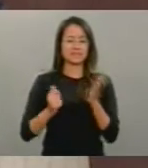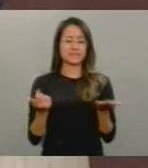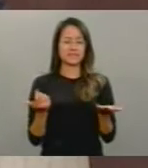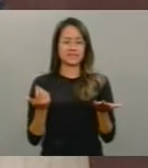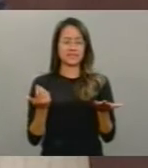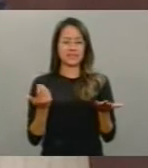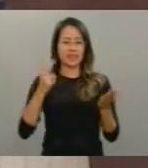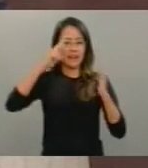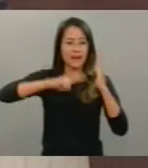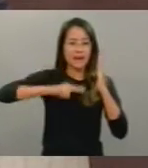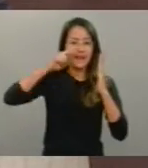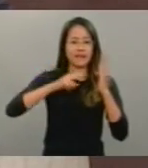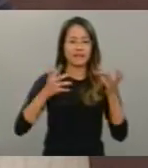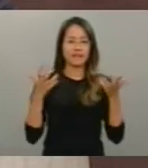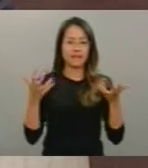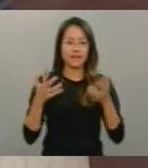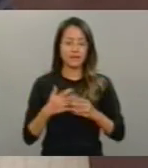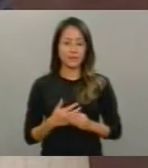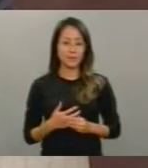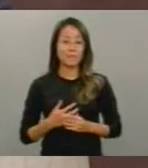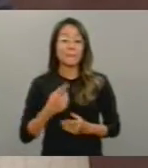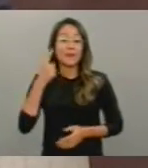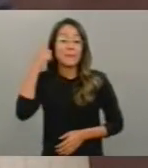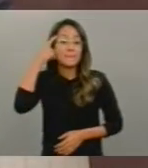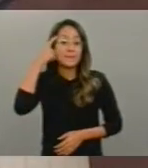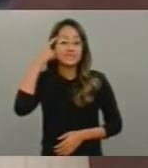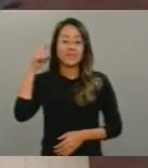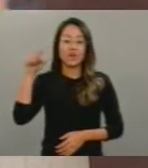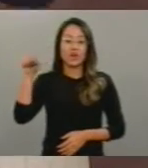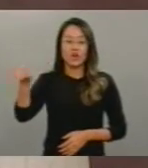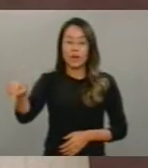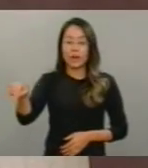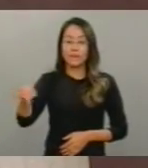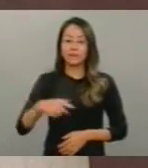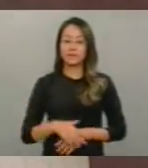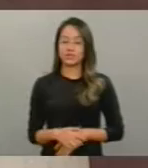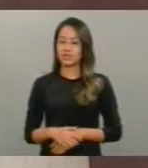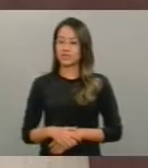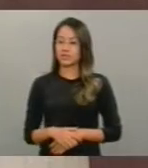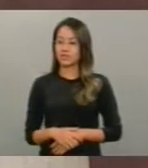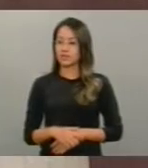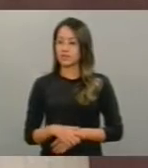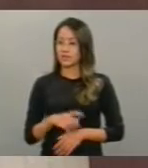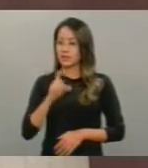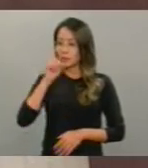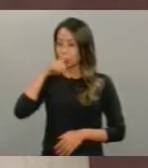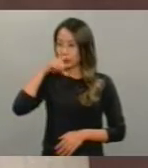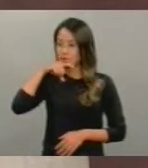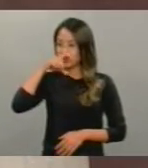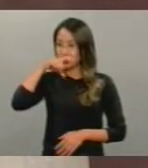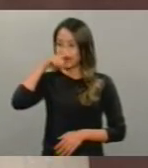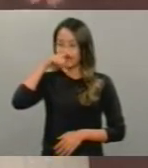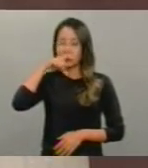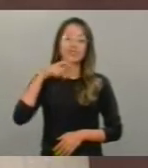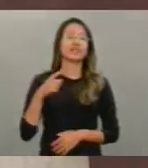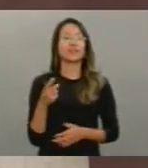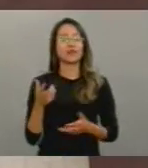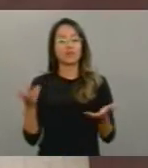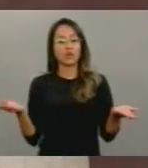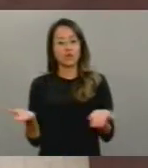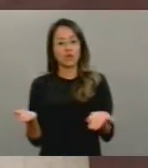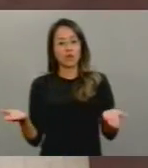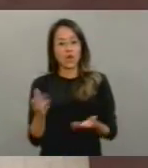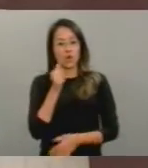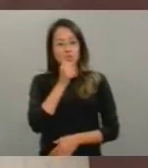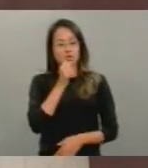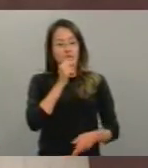levou às fogueiras da Inquisição, séculos depois o Brasil colocou mulheres nos manicômios e coloca hoje as mulheres nos